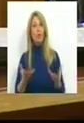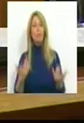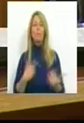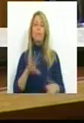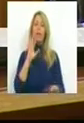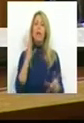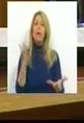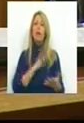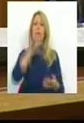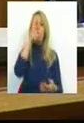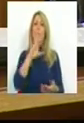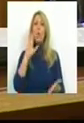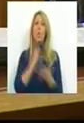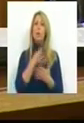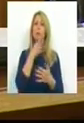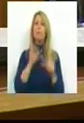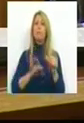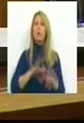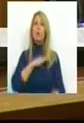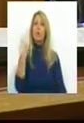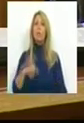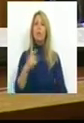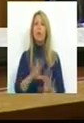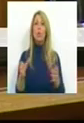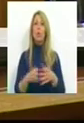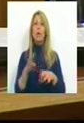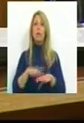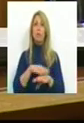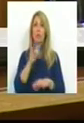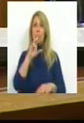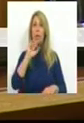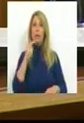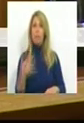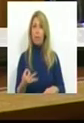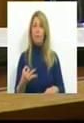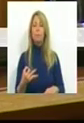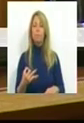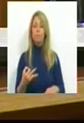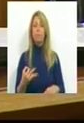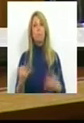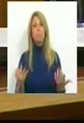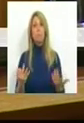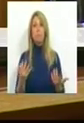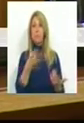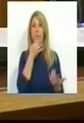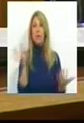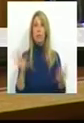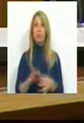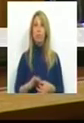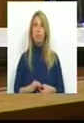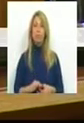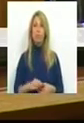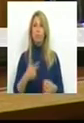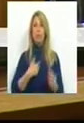as últimas declarações do Sr. Presidente do Conselho de Administração da RTP, e referindo-se